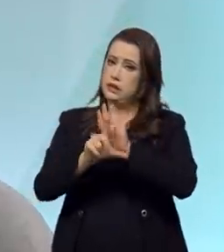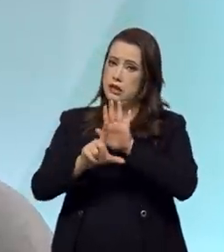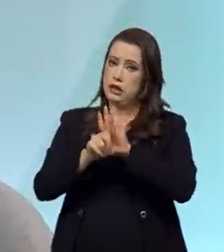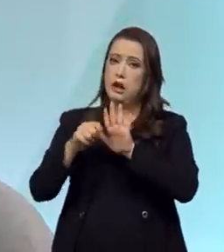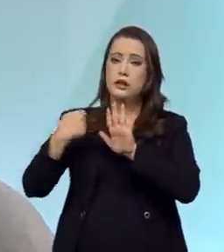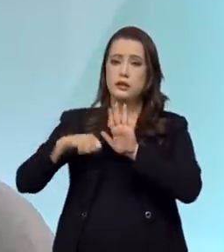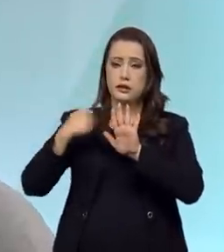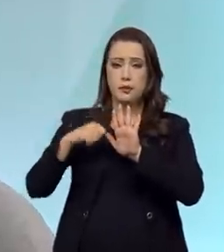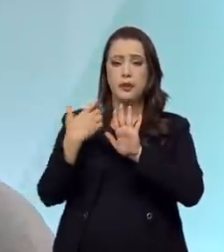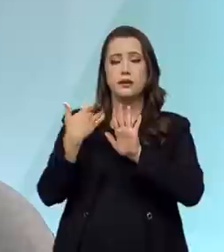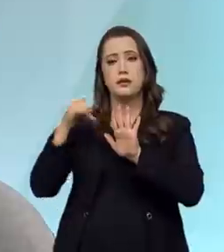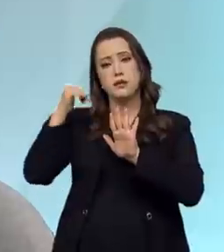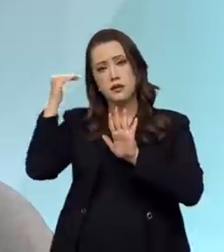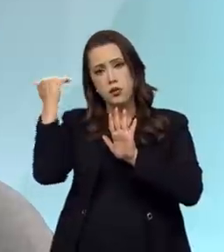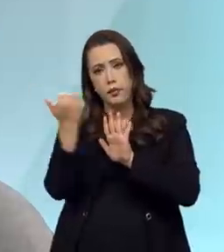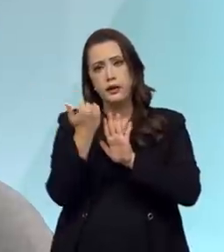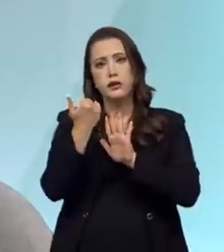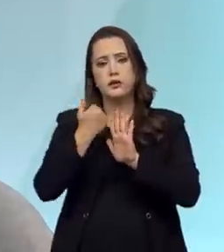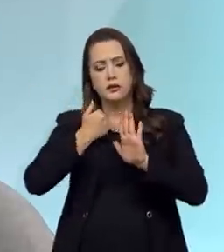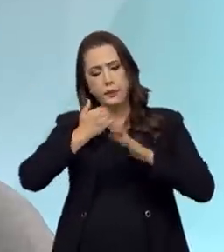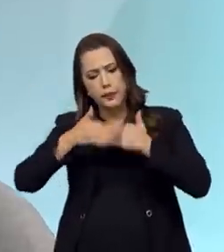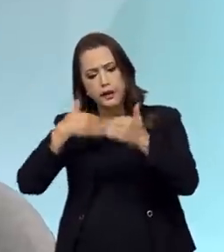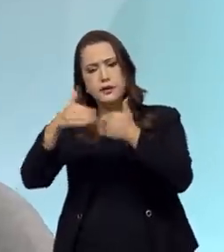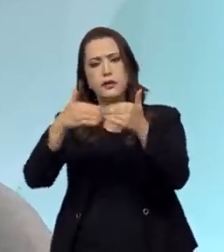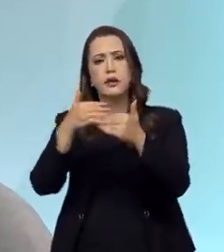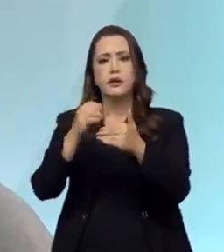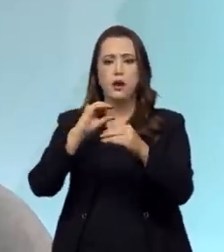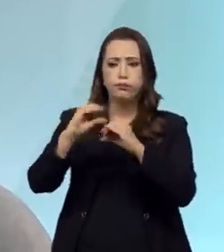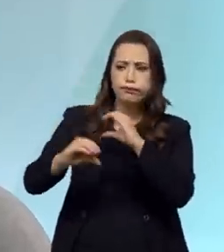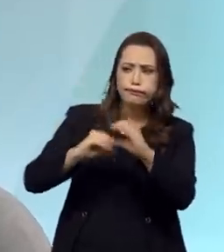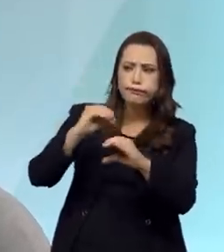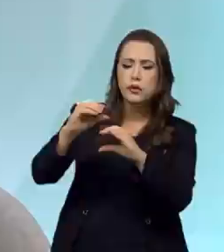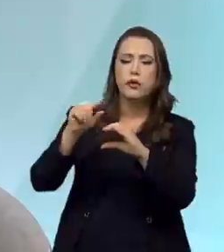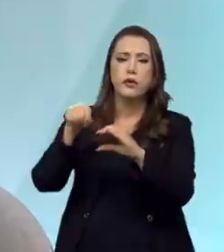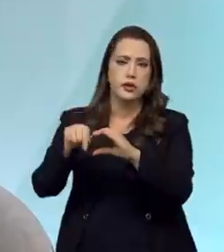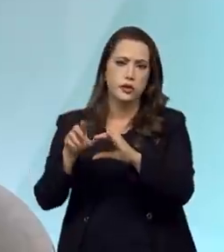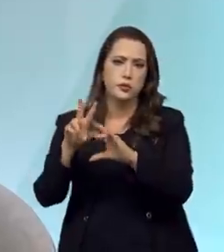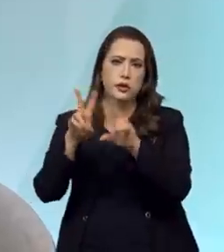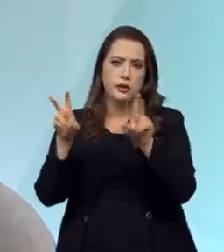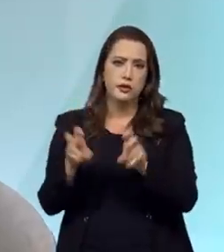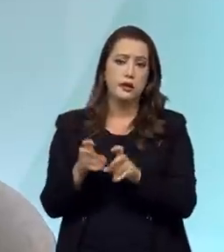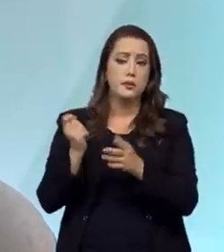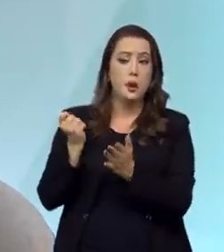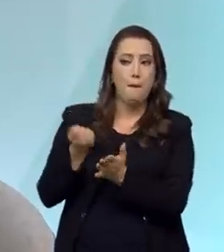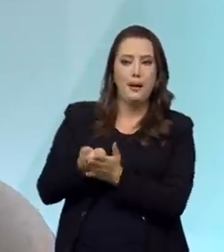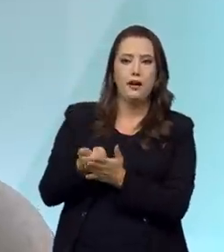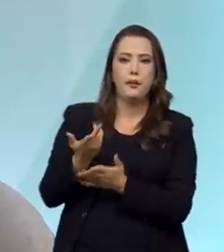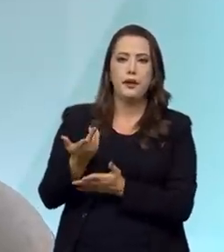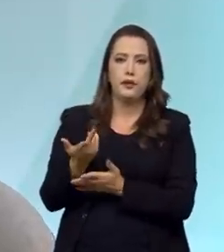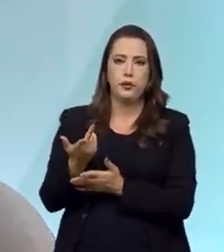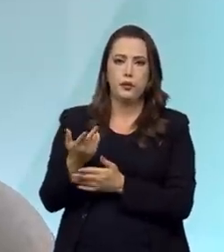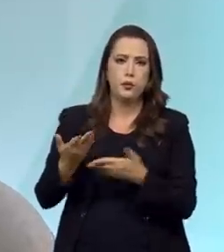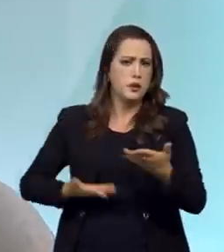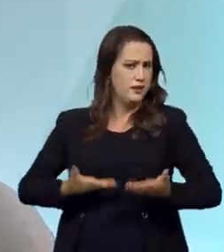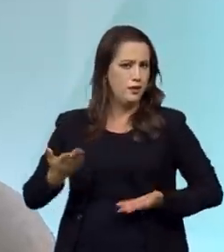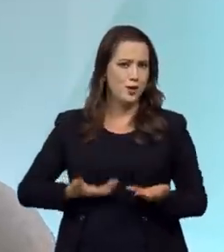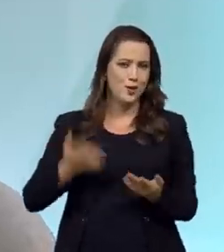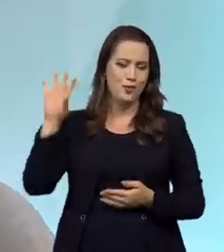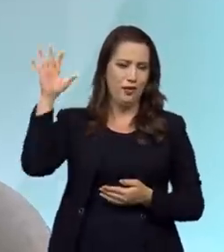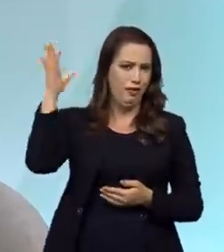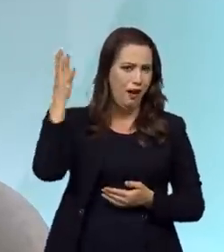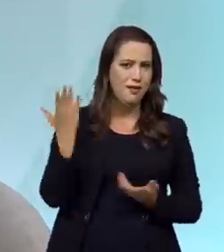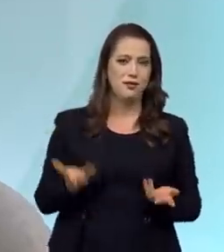trazer aí acelerar as atividades investimentos nessa nesse tema que é um pagamento por serviços ambientais o